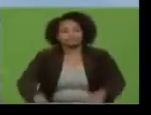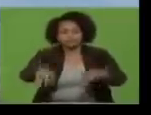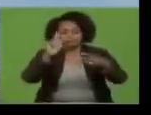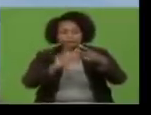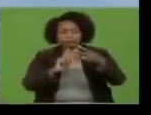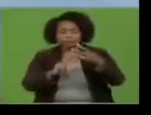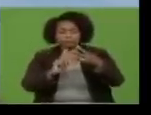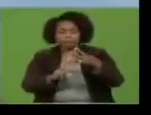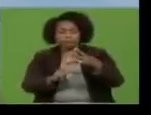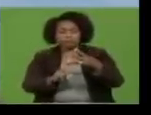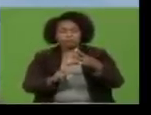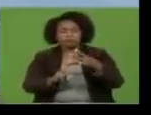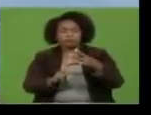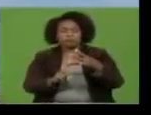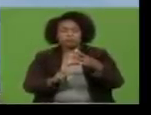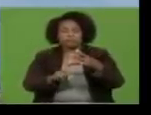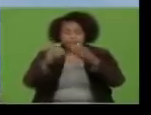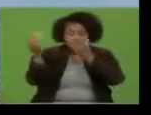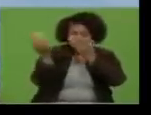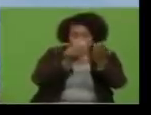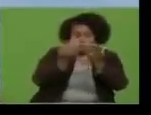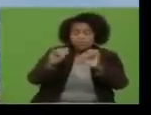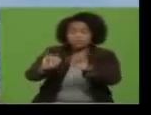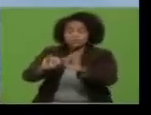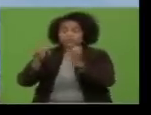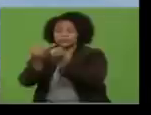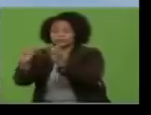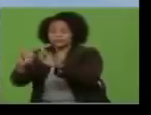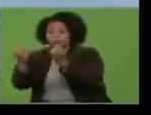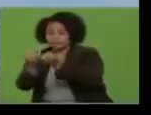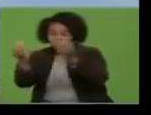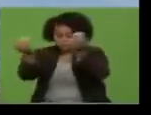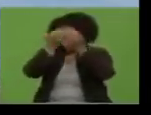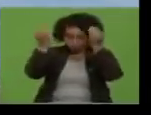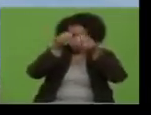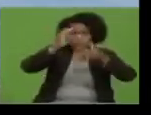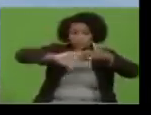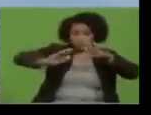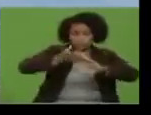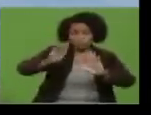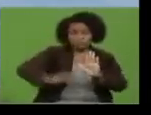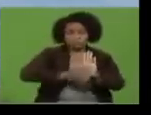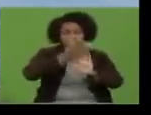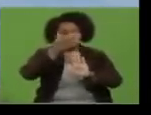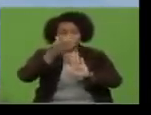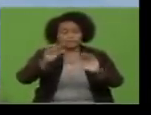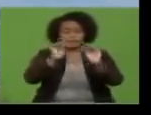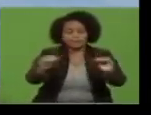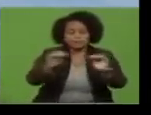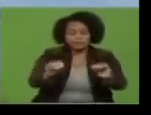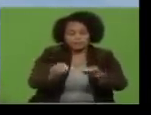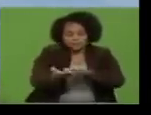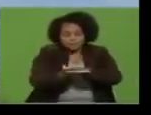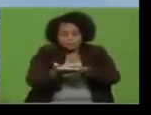retomada das aulas nas instituições de formação de professores do ensino primário e educação de